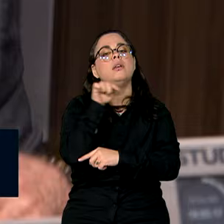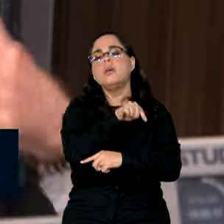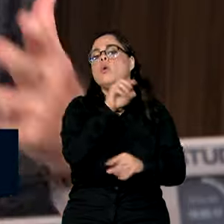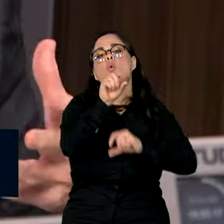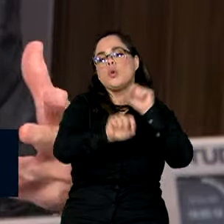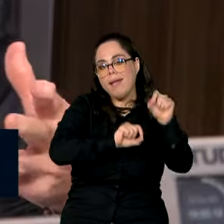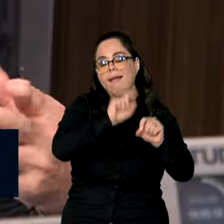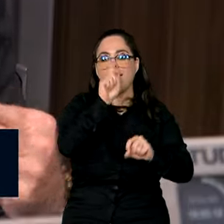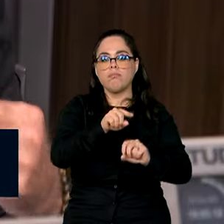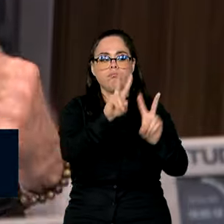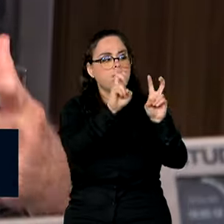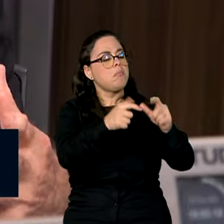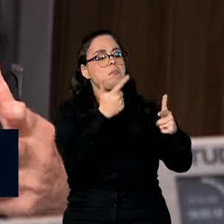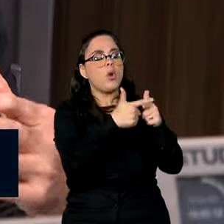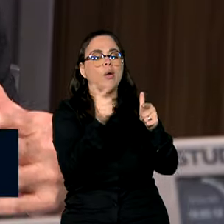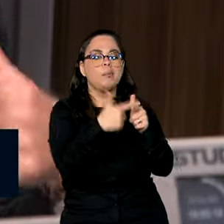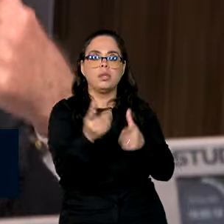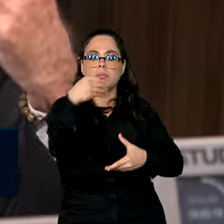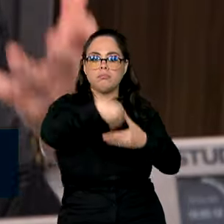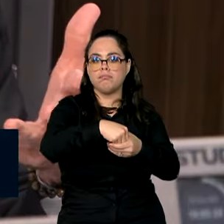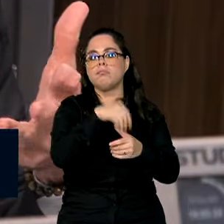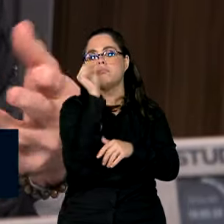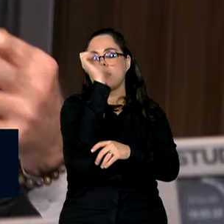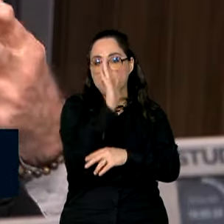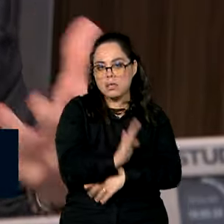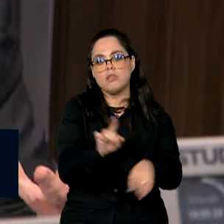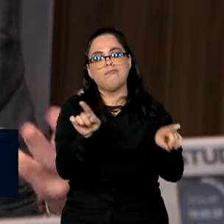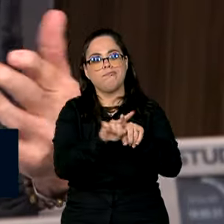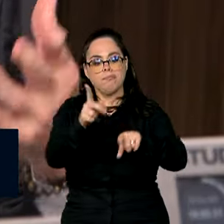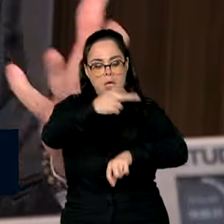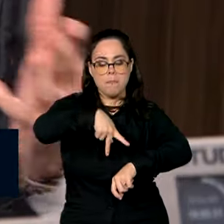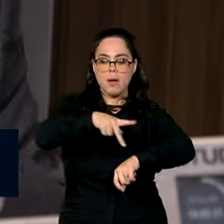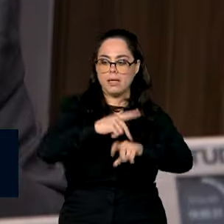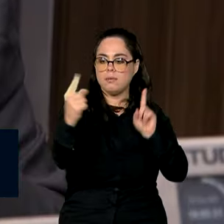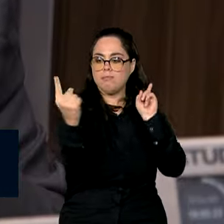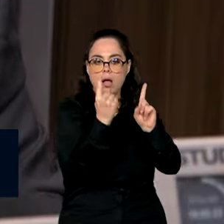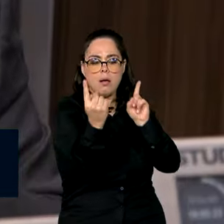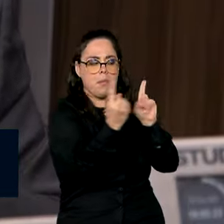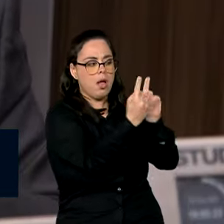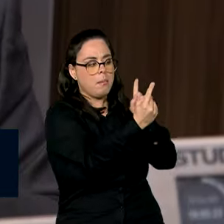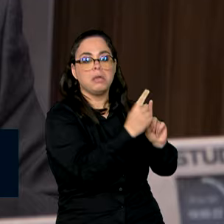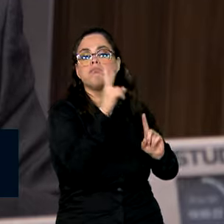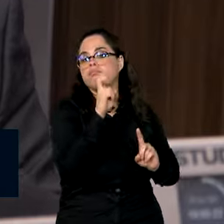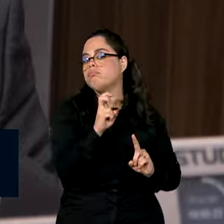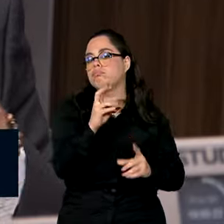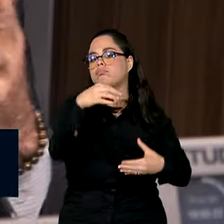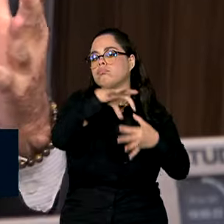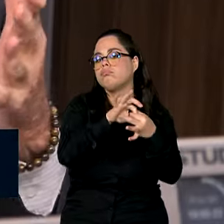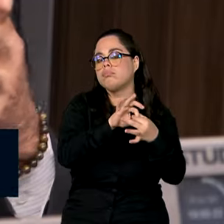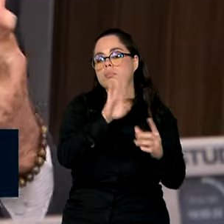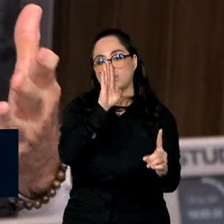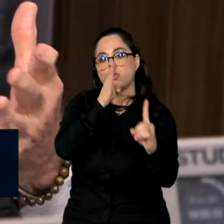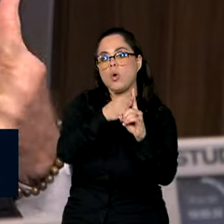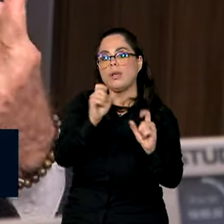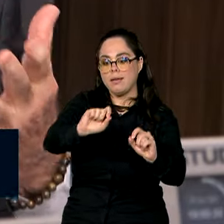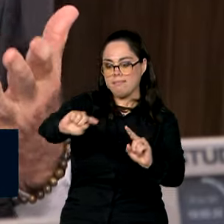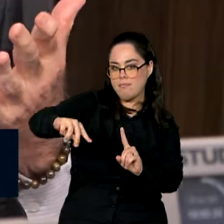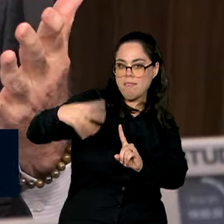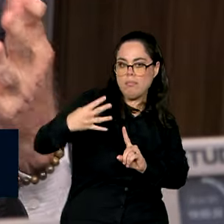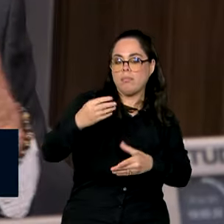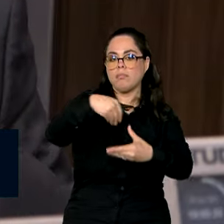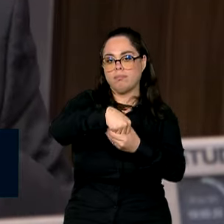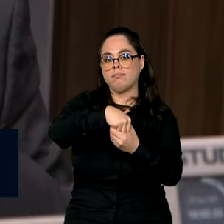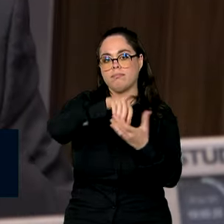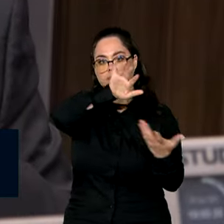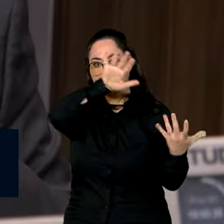os principais problemas que o Brasil e essas Nações enfrentam com relação principalmente aos Desafios que o clima nos coloca